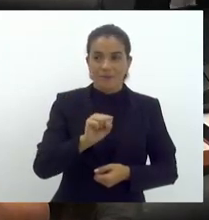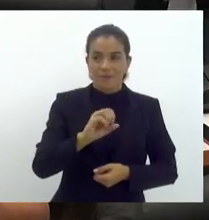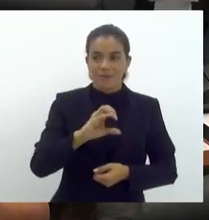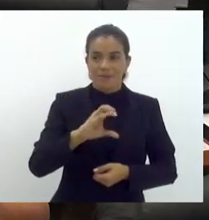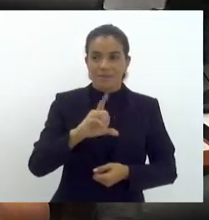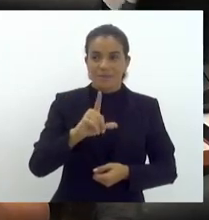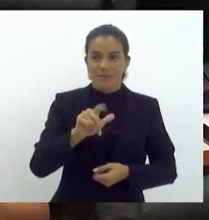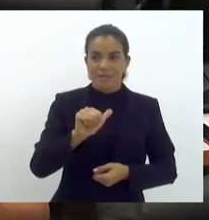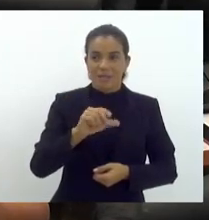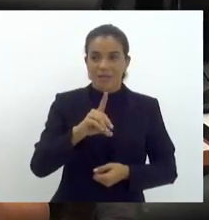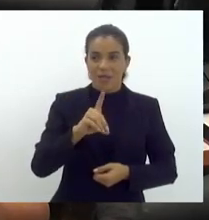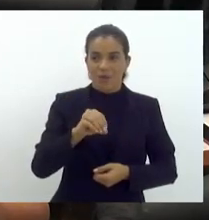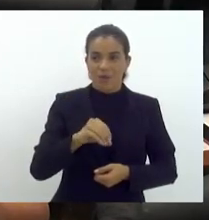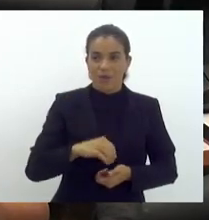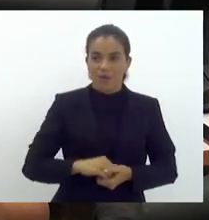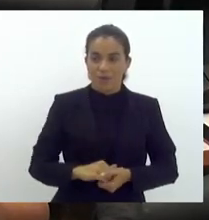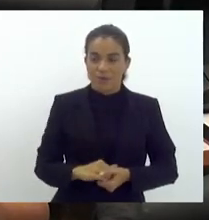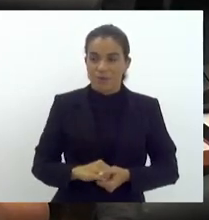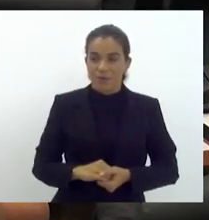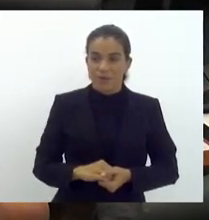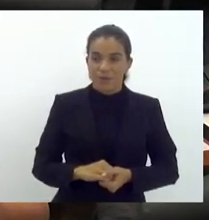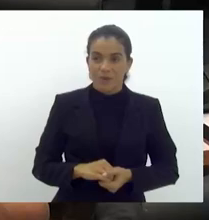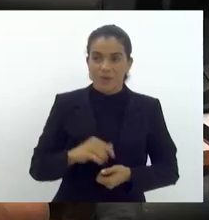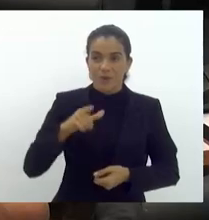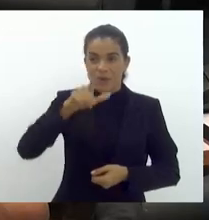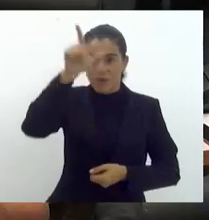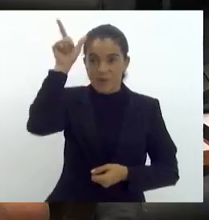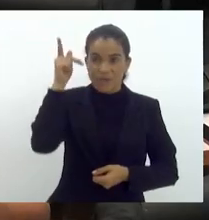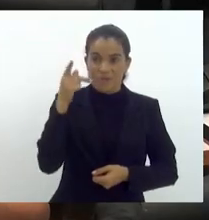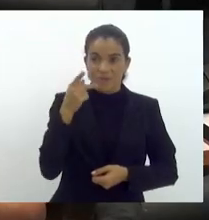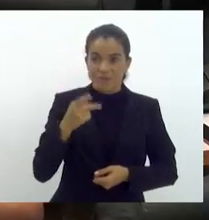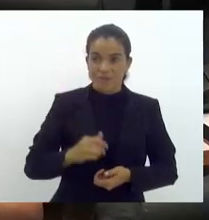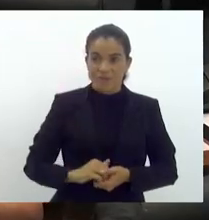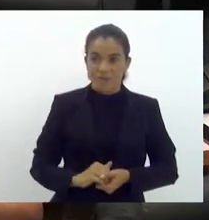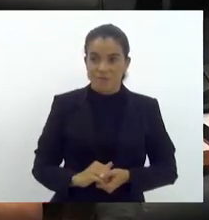Obrigado Deputado Deputado Luiz Paulo